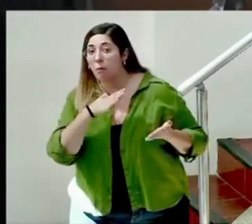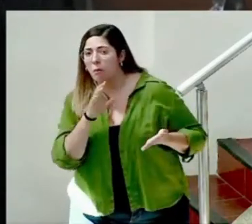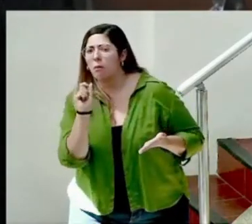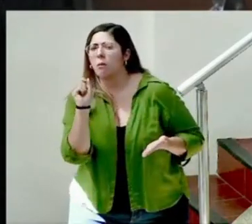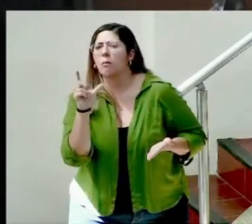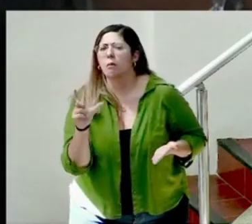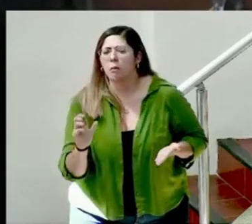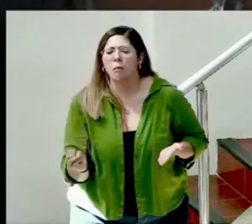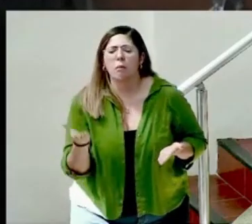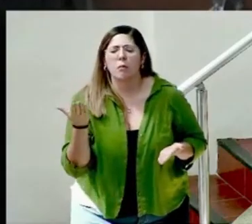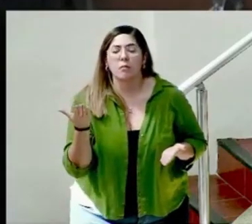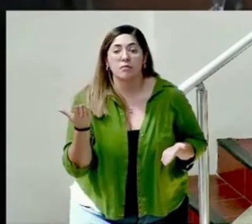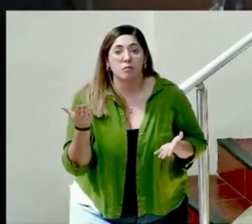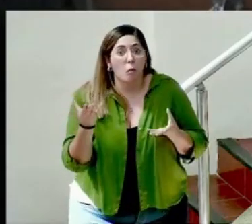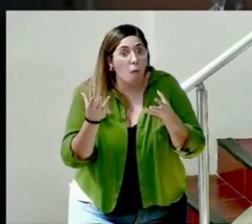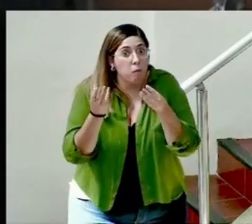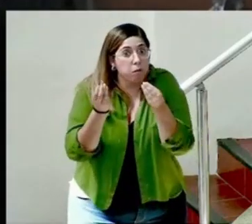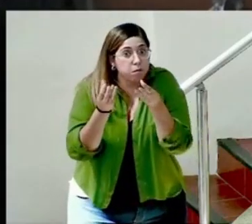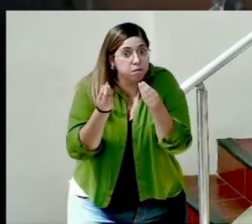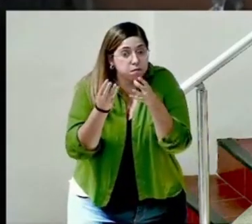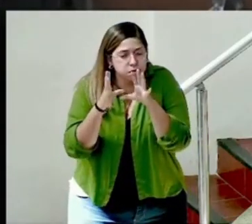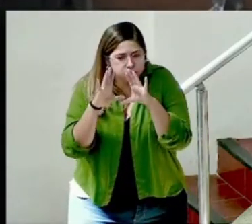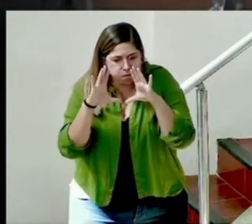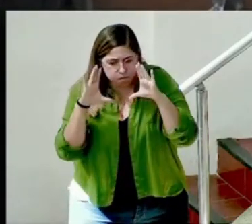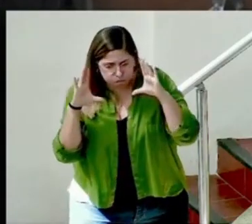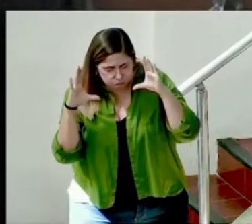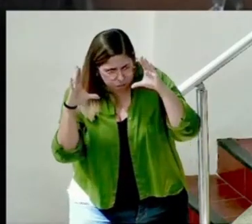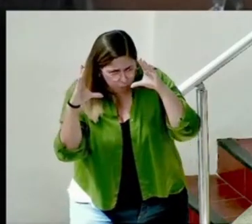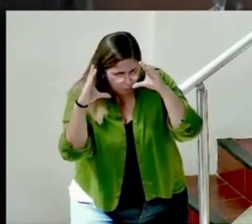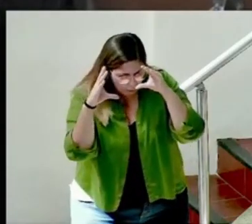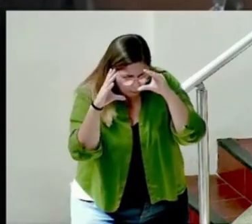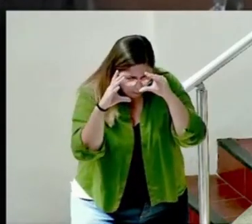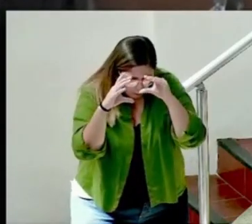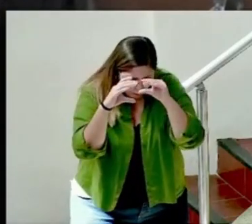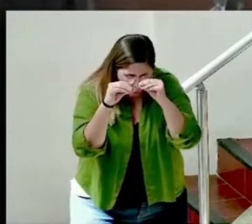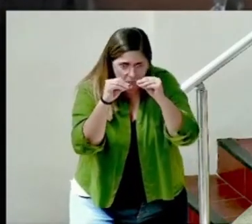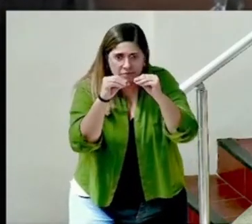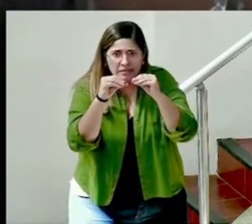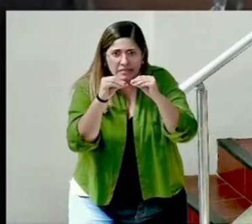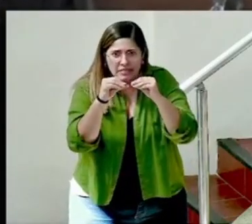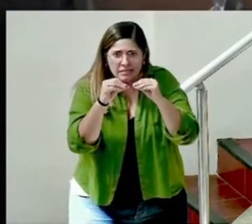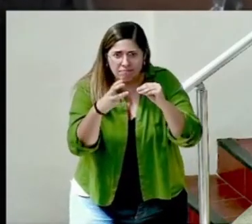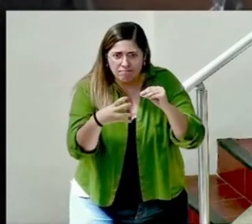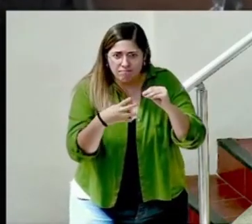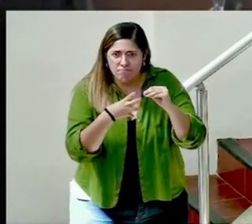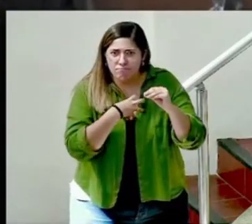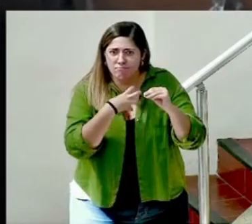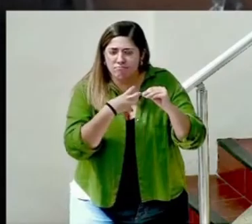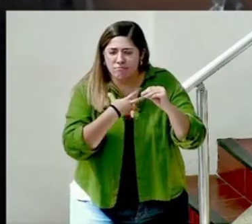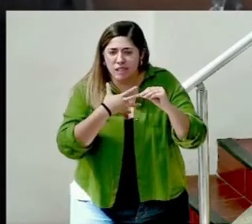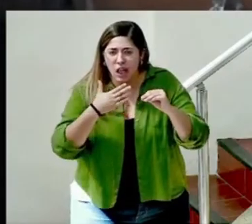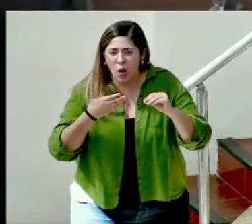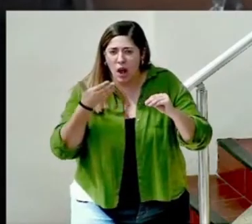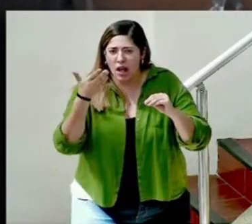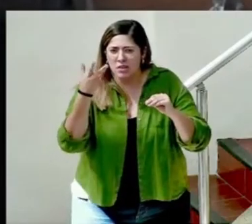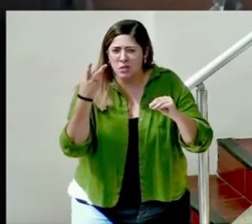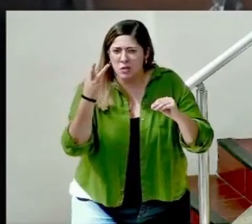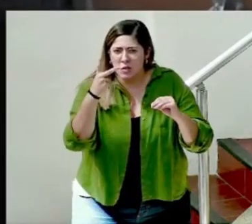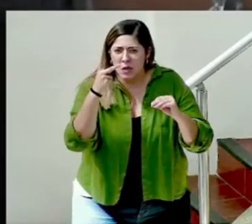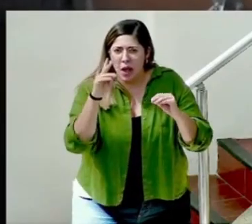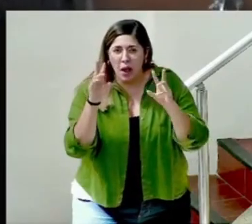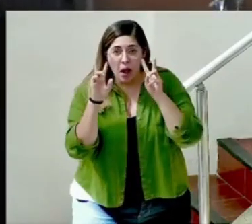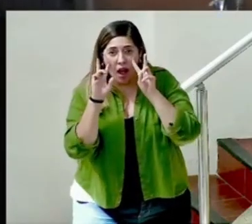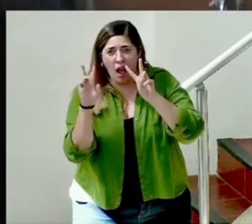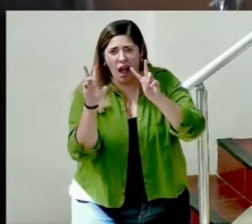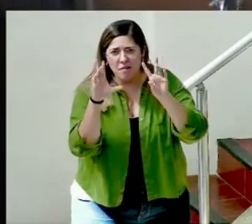Grandes trevas, em grandes trevas estaremos. Uma vez que os nossos olhos são maus, todo o